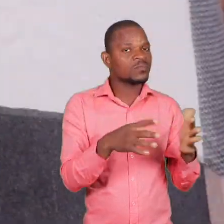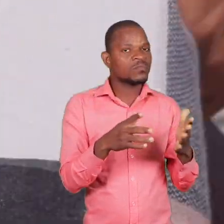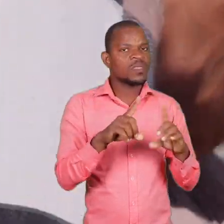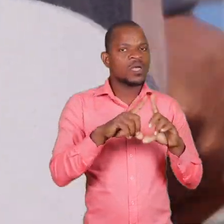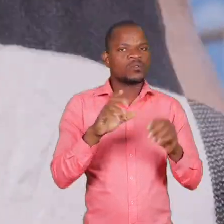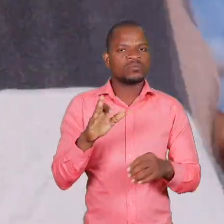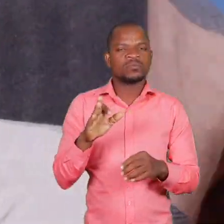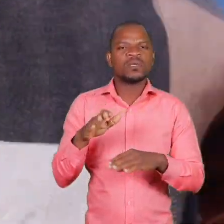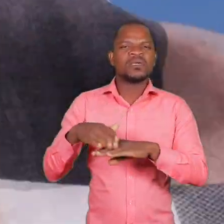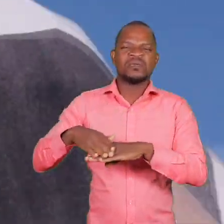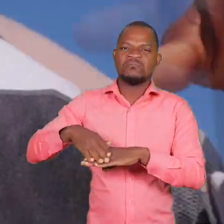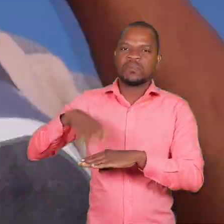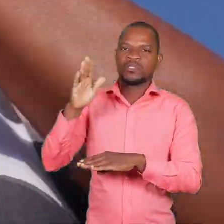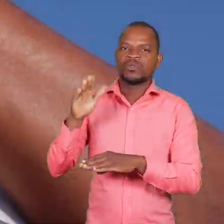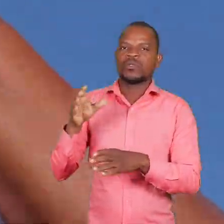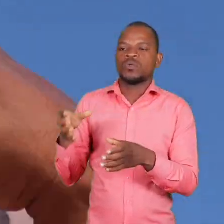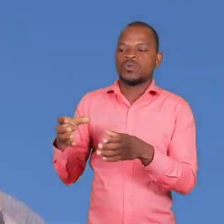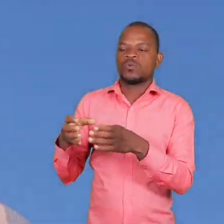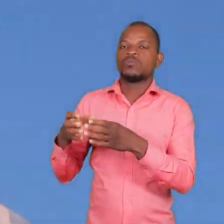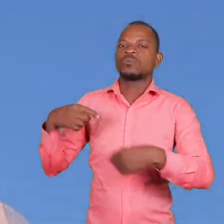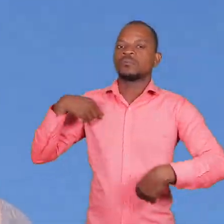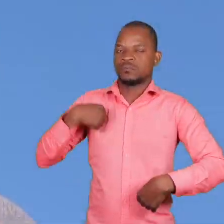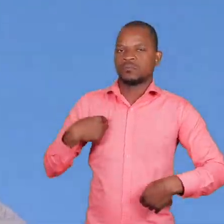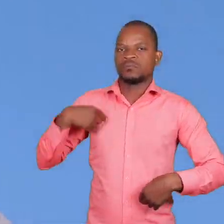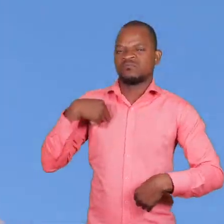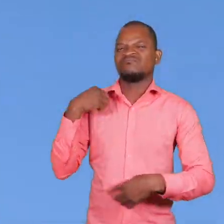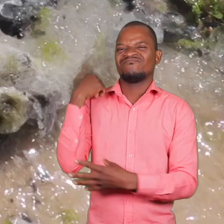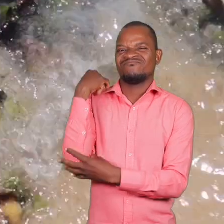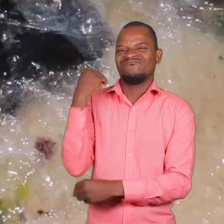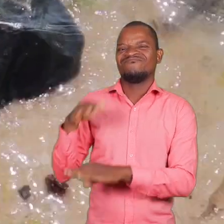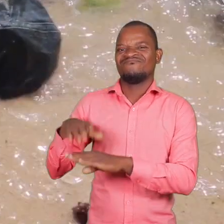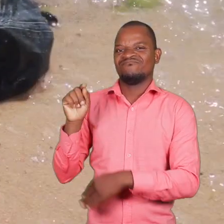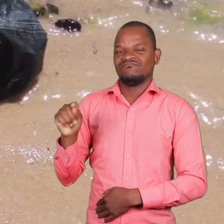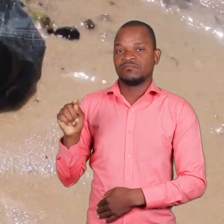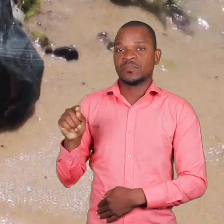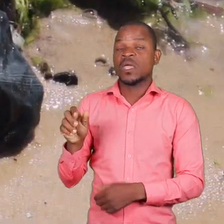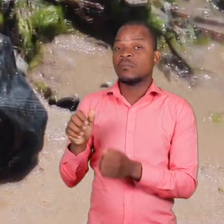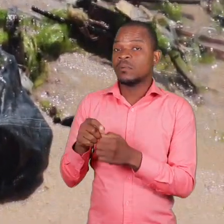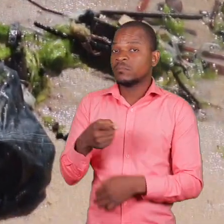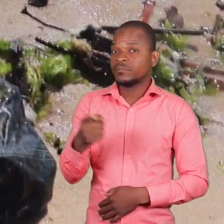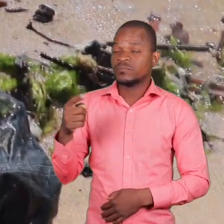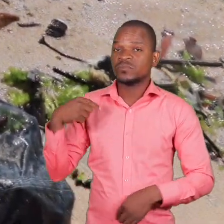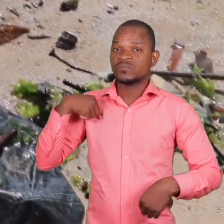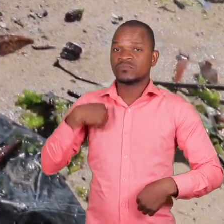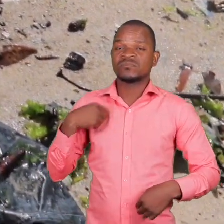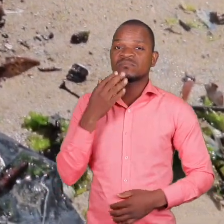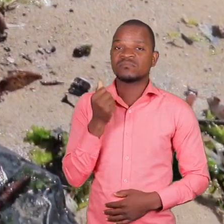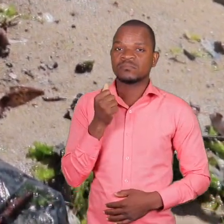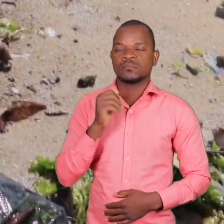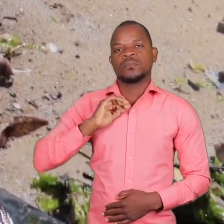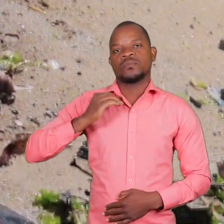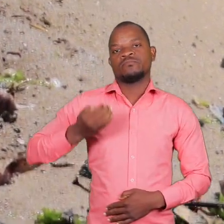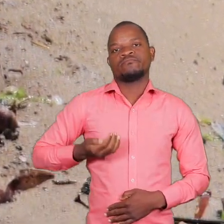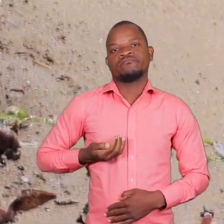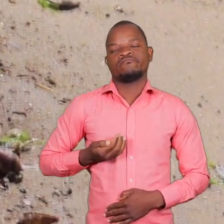mais comum na população pertencente ao grupo mais vulnerável no nosso país. E quem sofre ainda mais com a